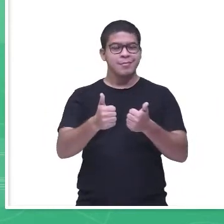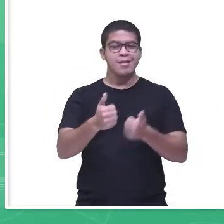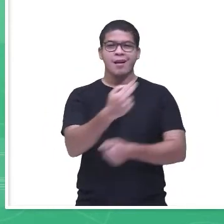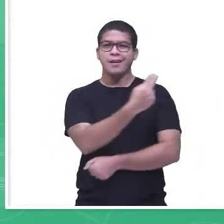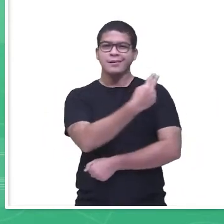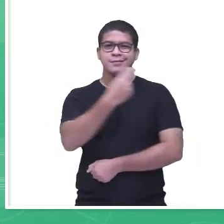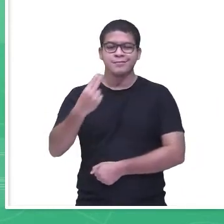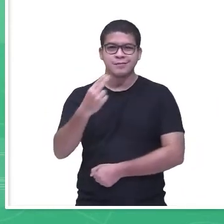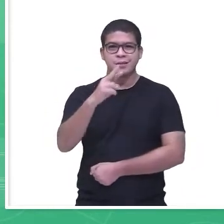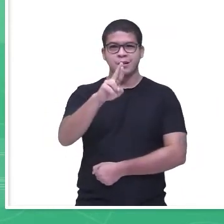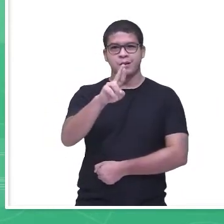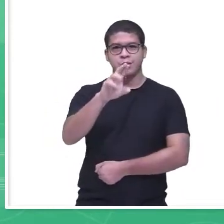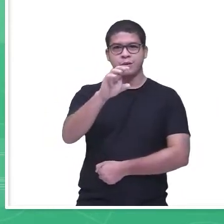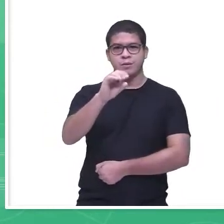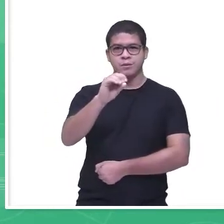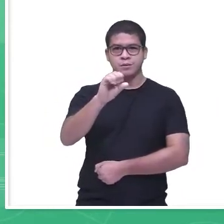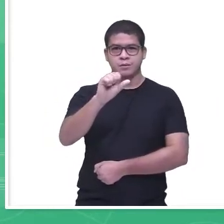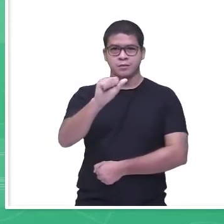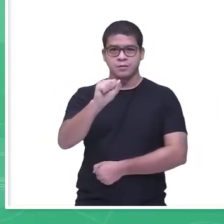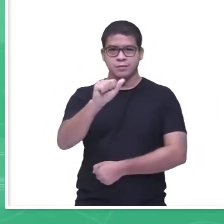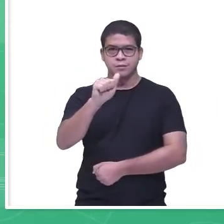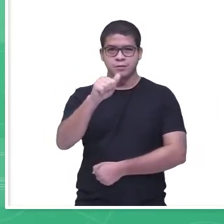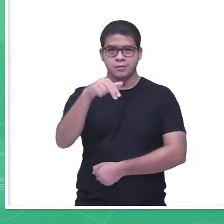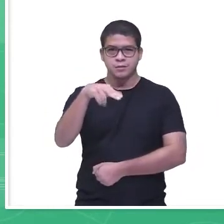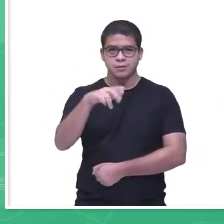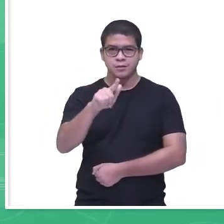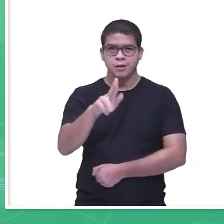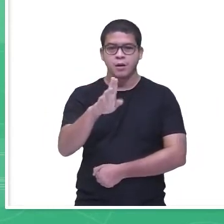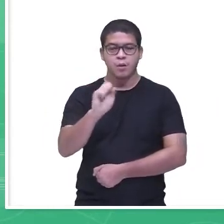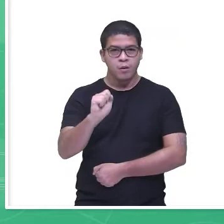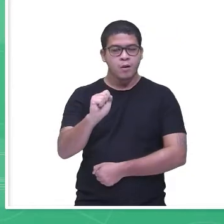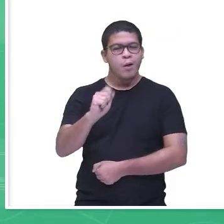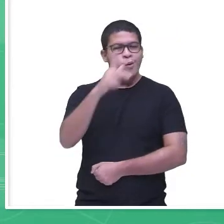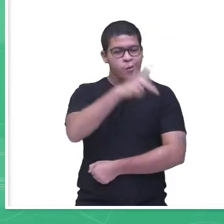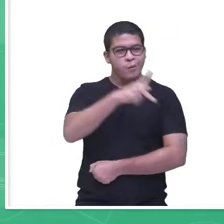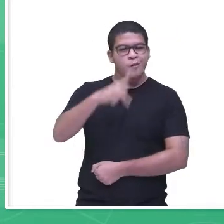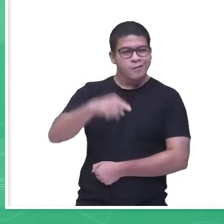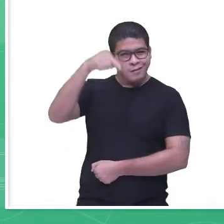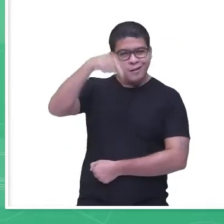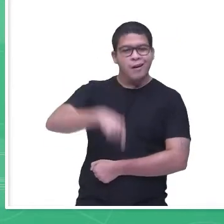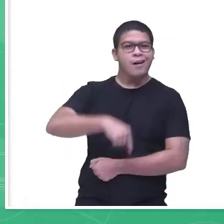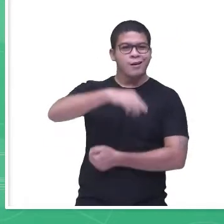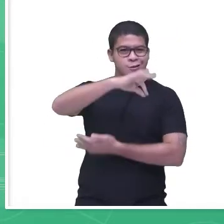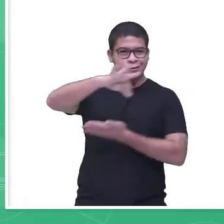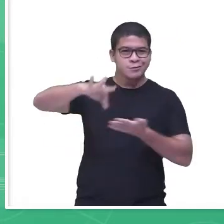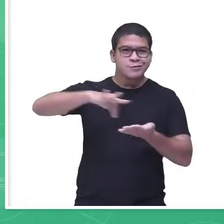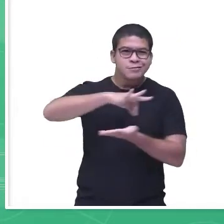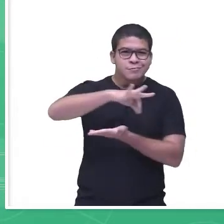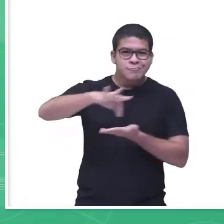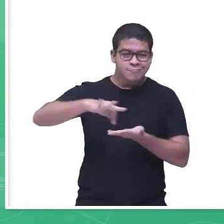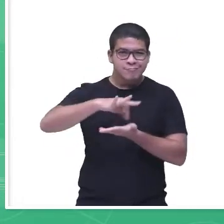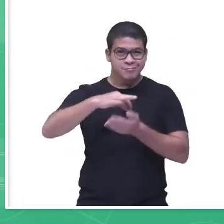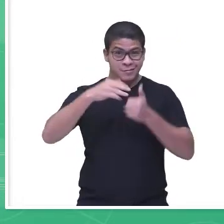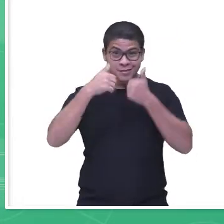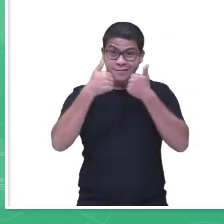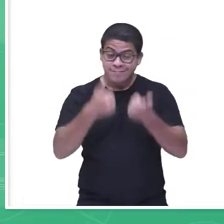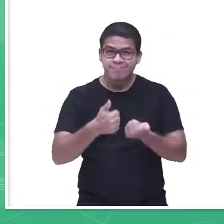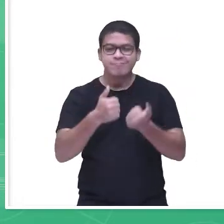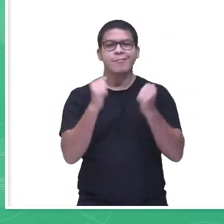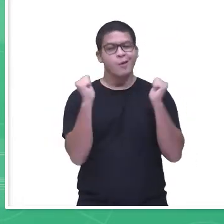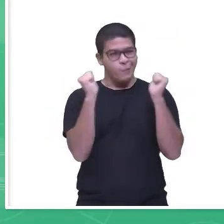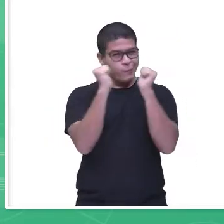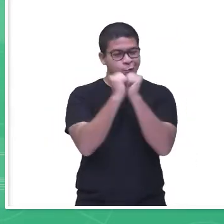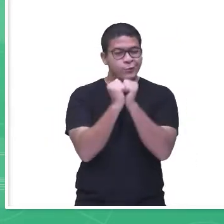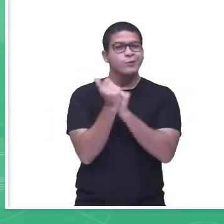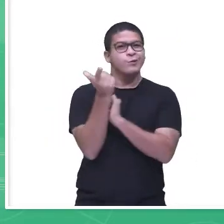Rosângelo Assis, um dos professores de filosofia aqui do Centro de Mídias do Amazonas. Estamos juntos novamente